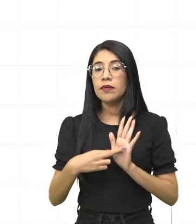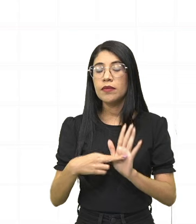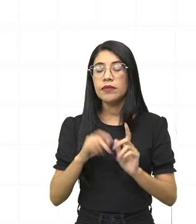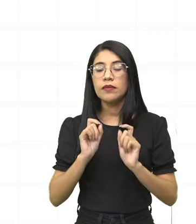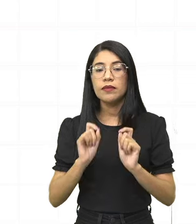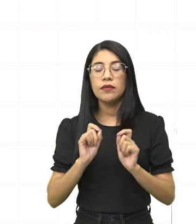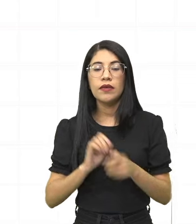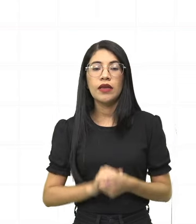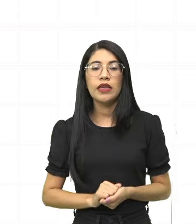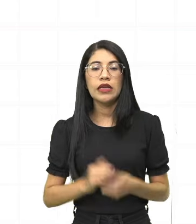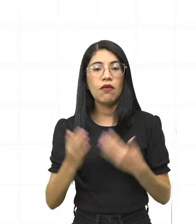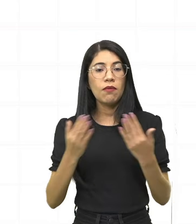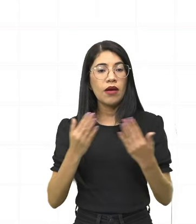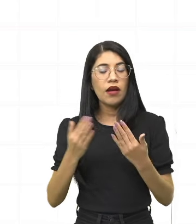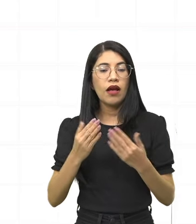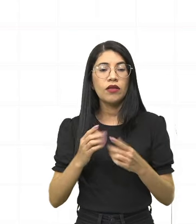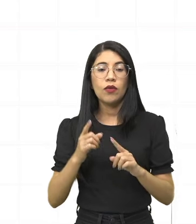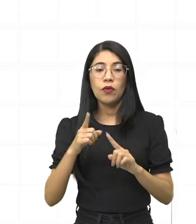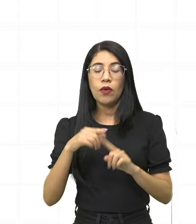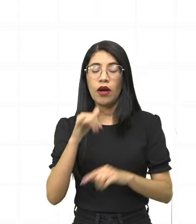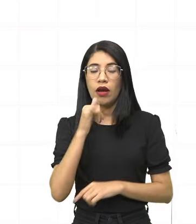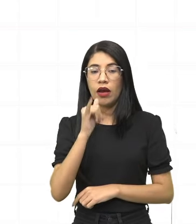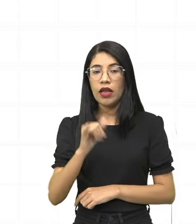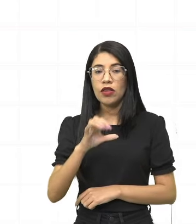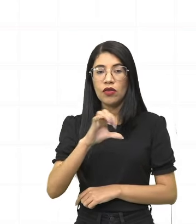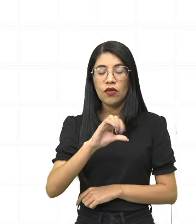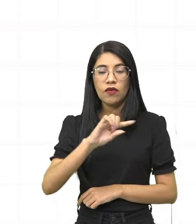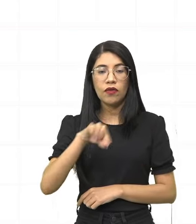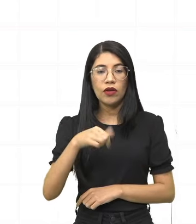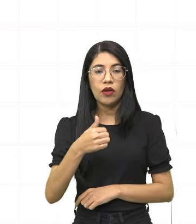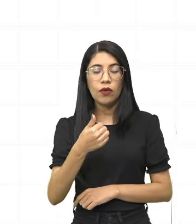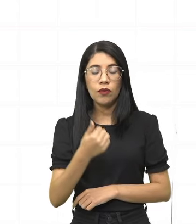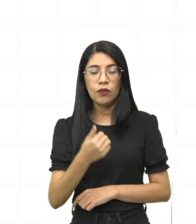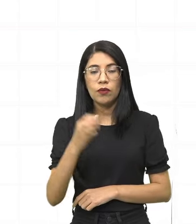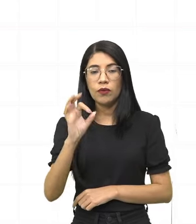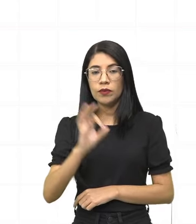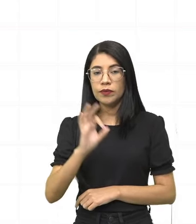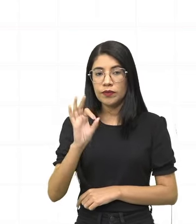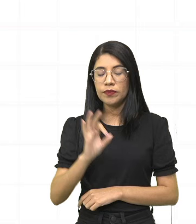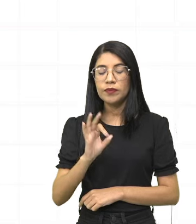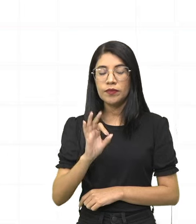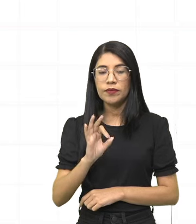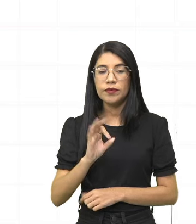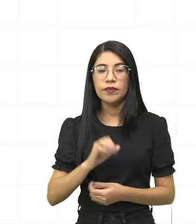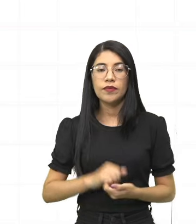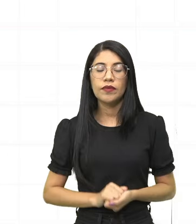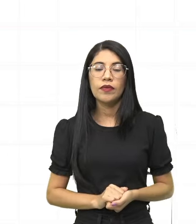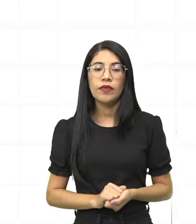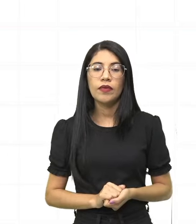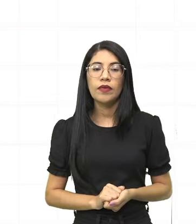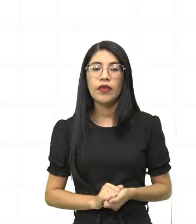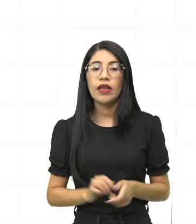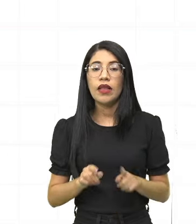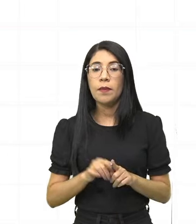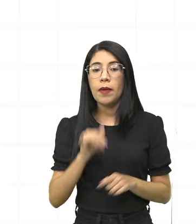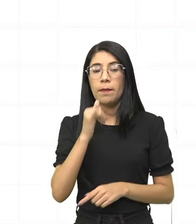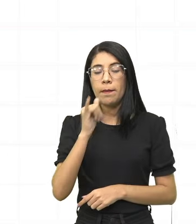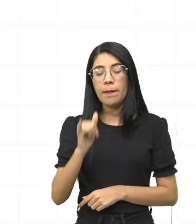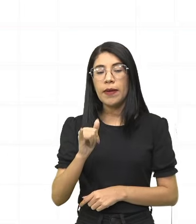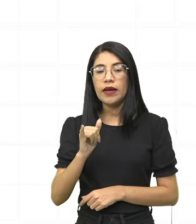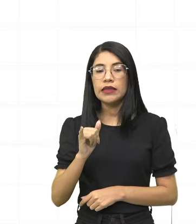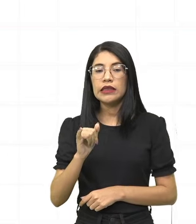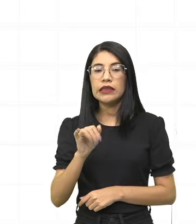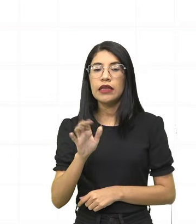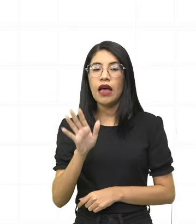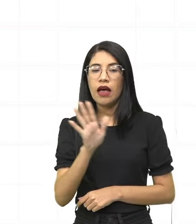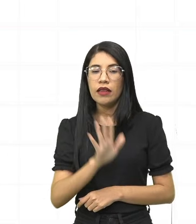olha, com relação à matriz elétrica, a gente tem 9,1%, tá bom? E com relação à matriz energética